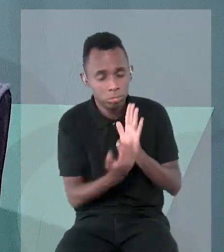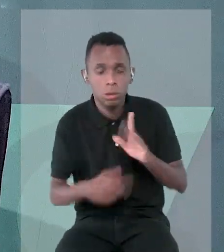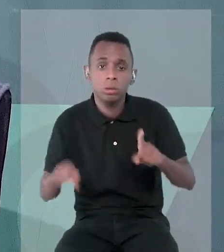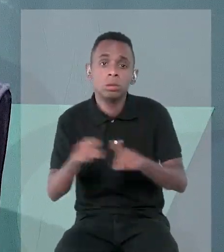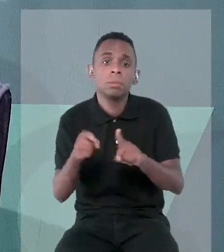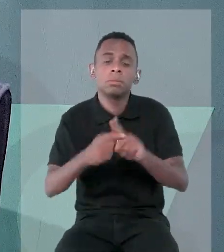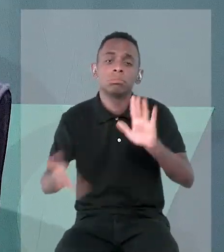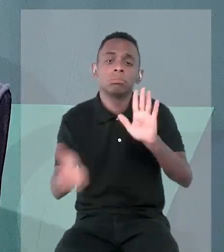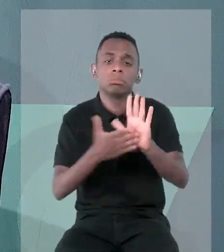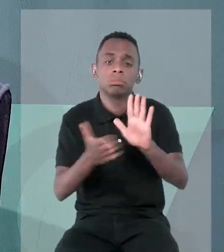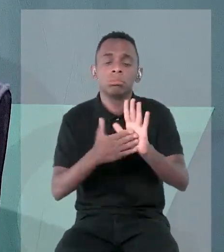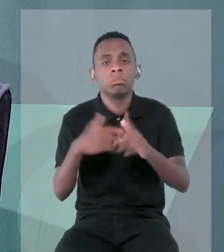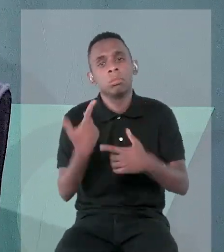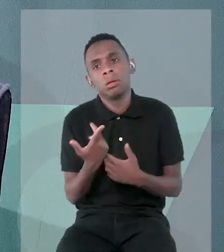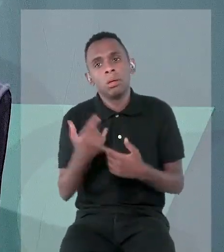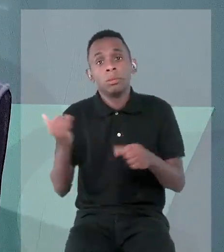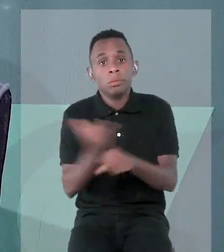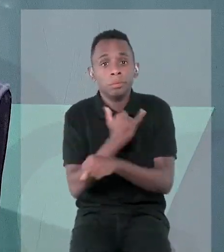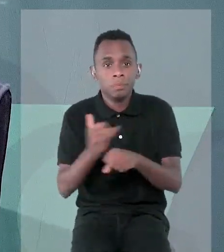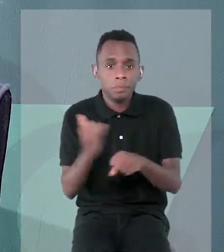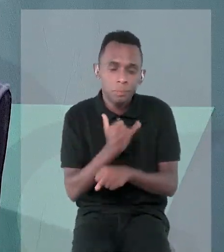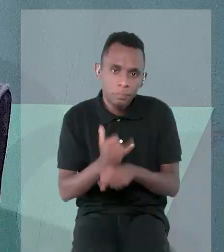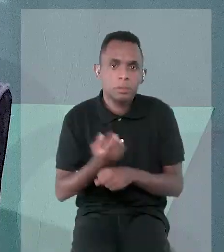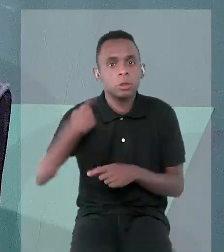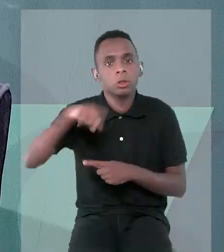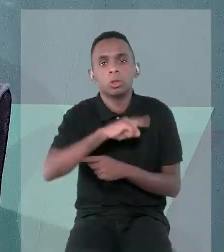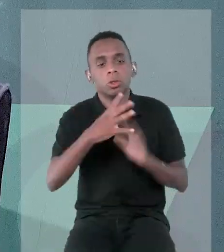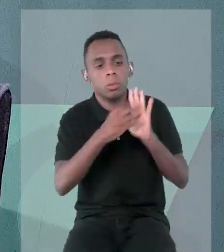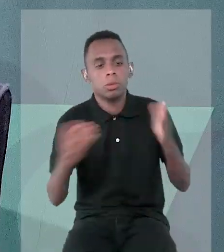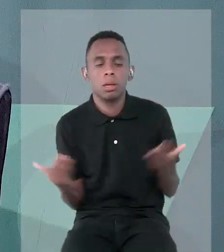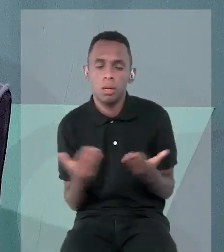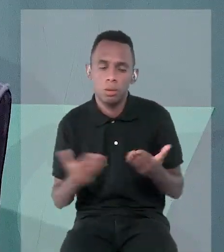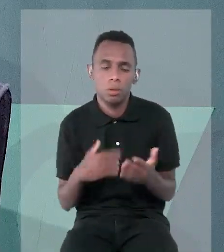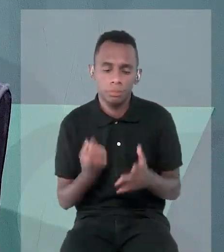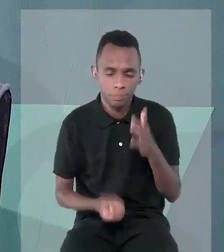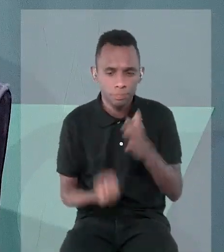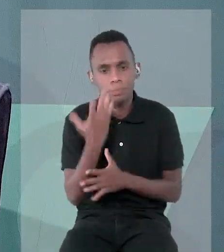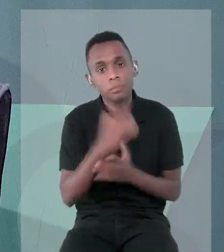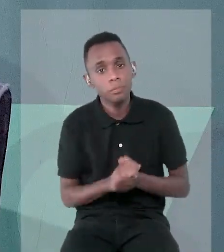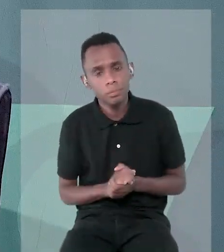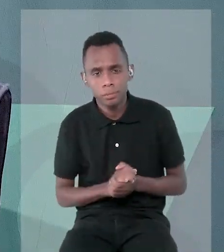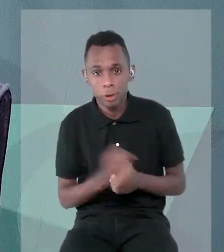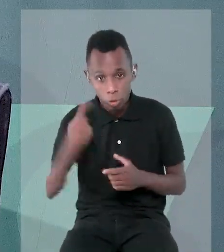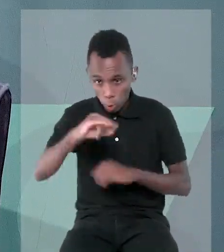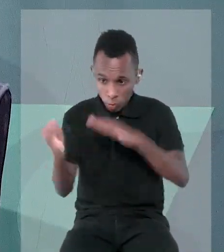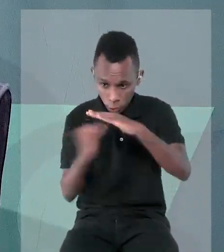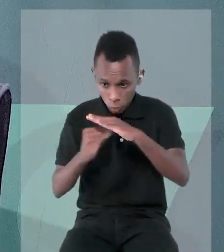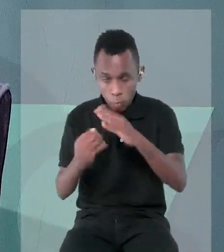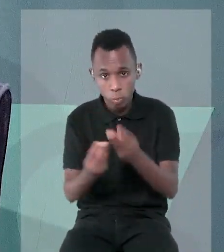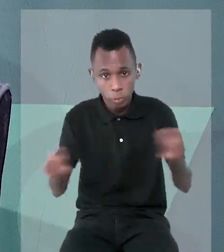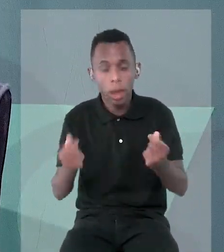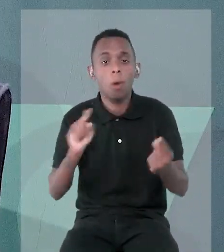esse programa como uma alternativa ao nosso modelo atual de produção. Nossa ideia como Instituto Terra é